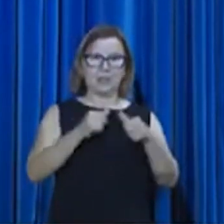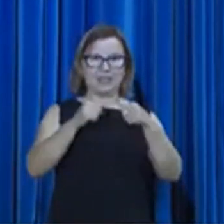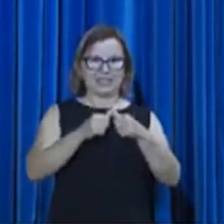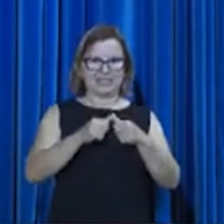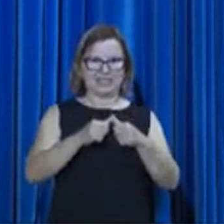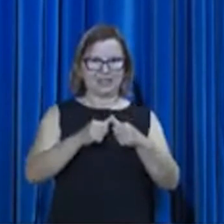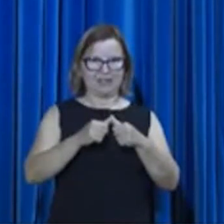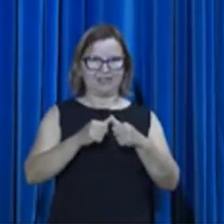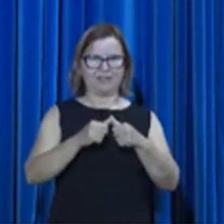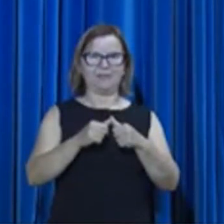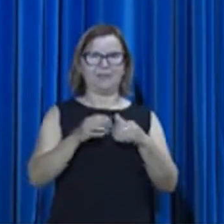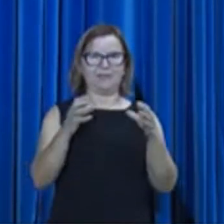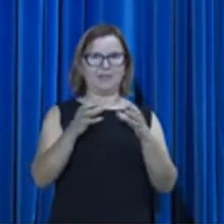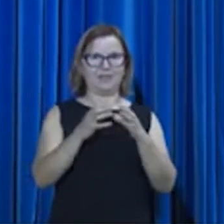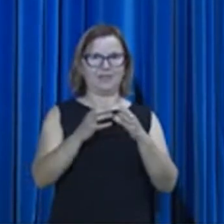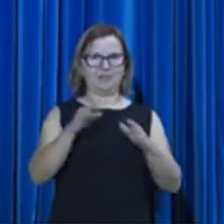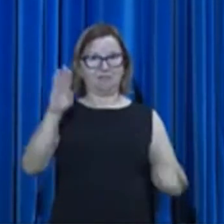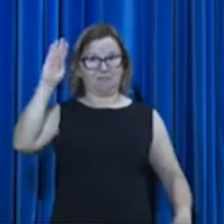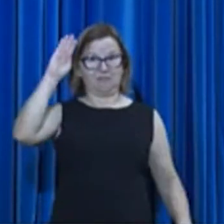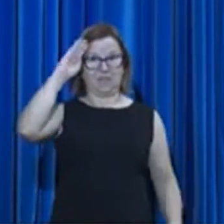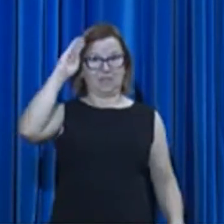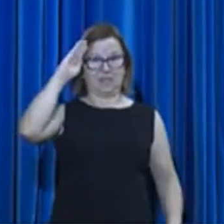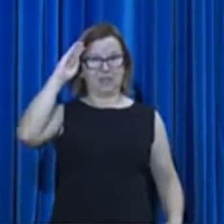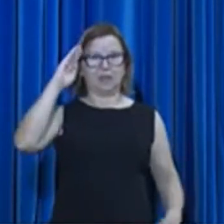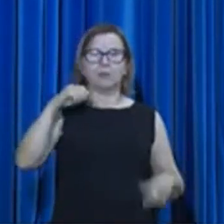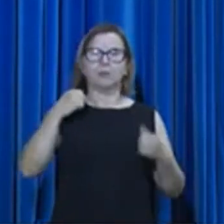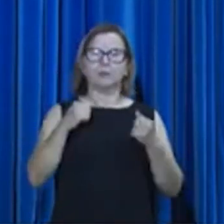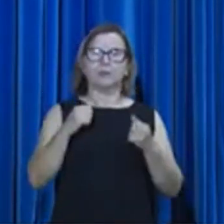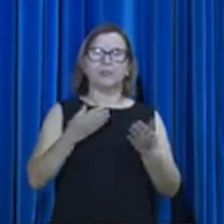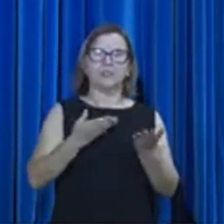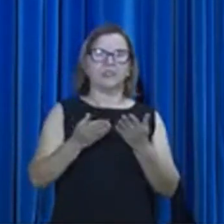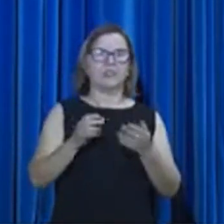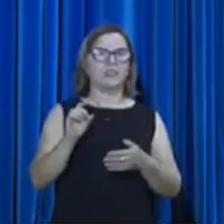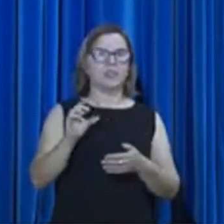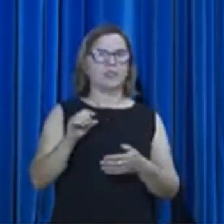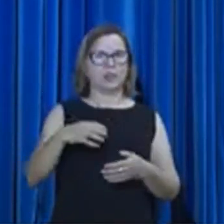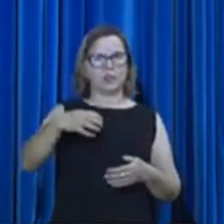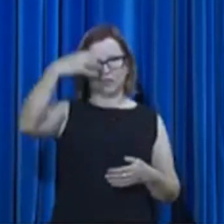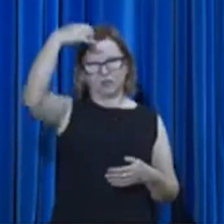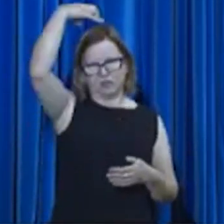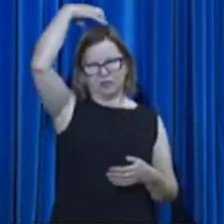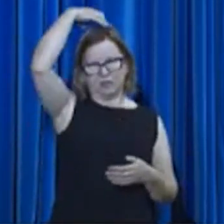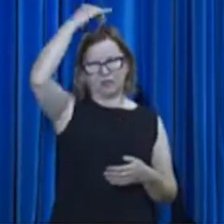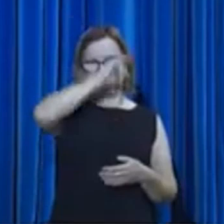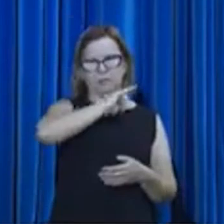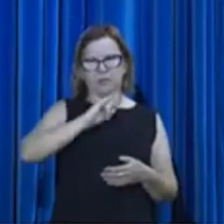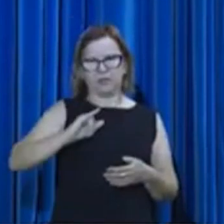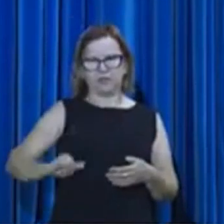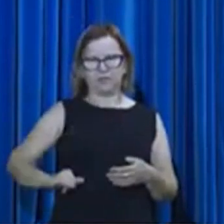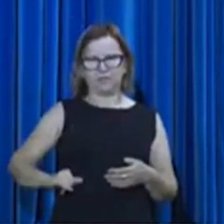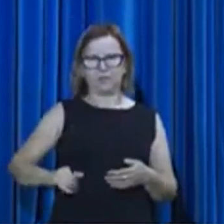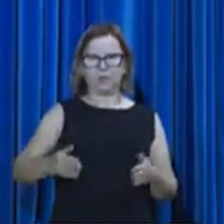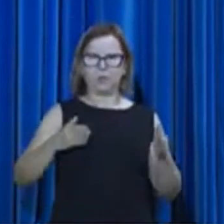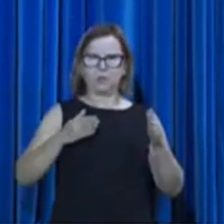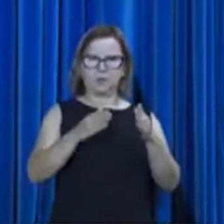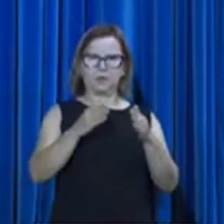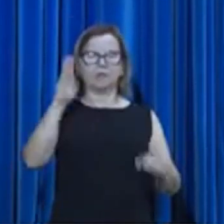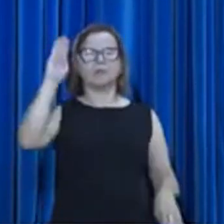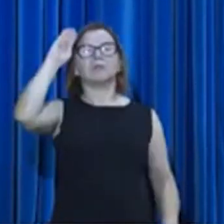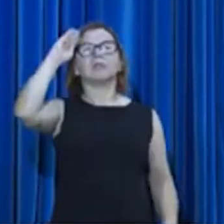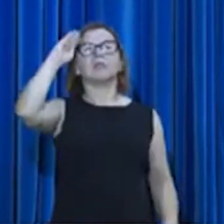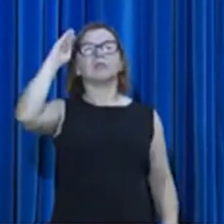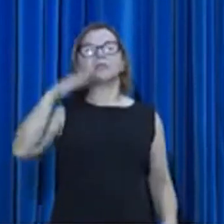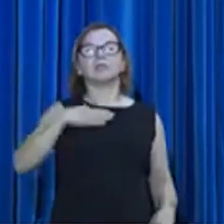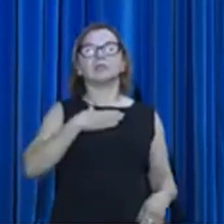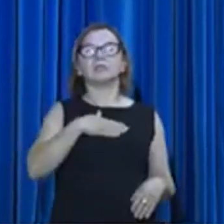servir sim, somente ao imperador. O objetivo do soldado é satisfazer aquele